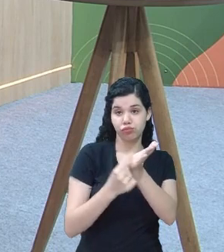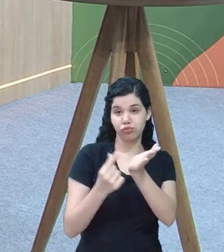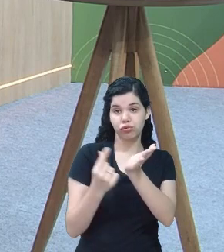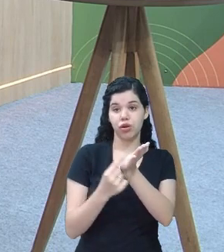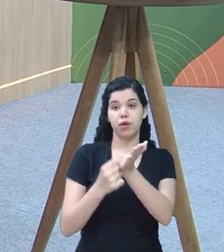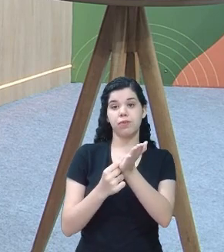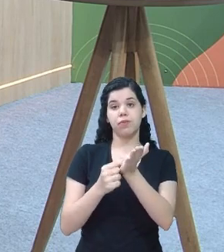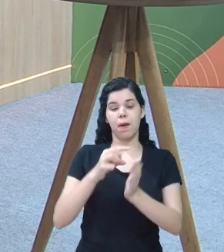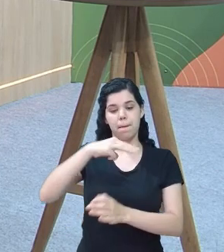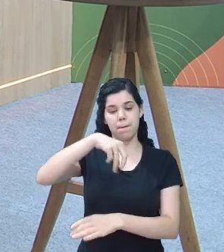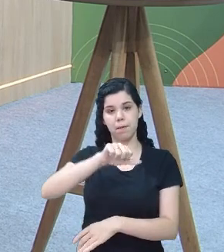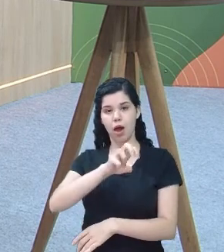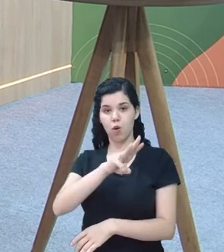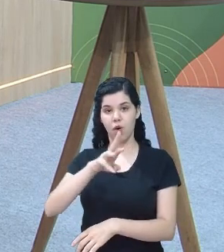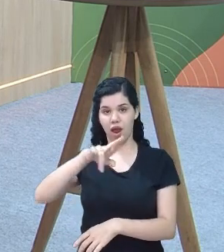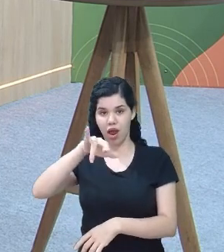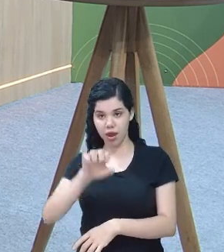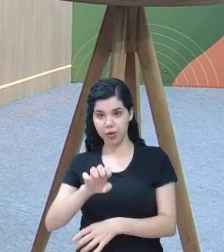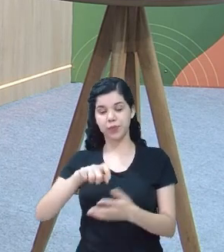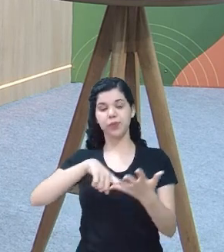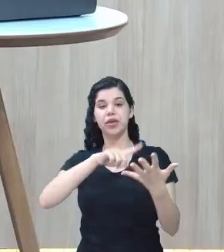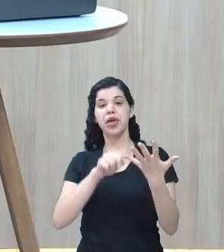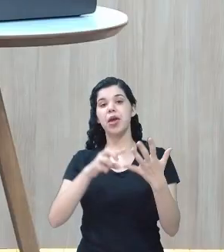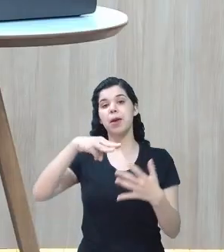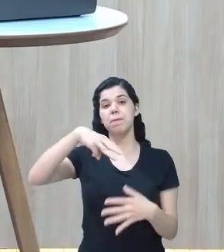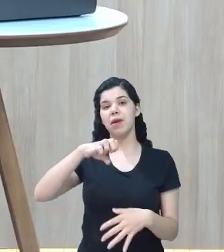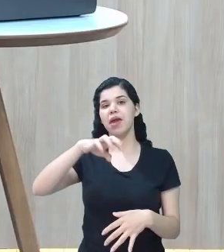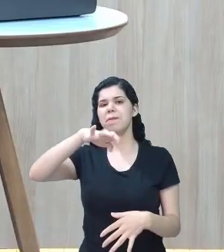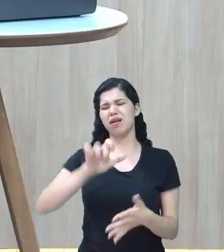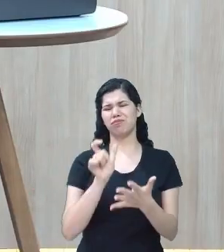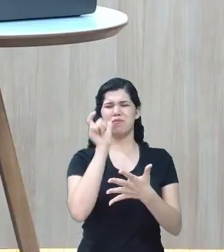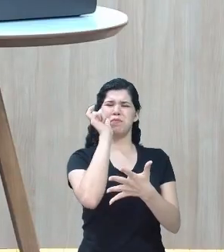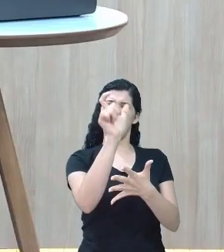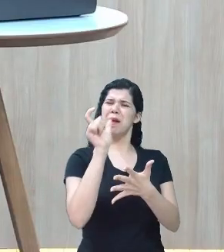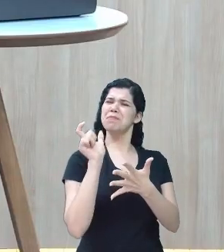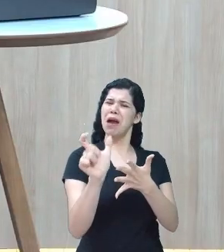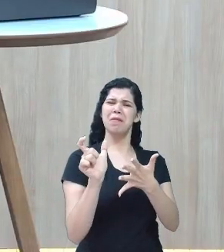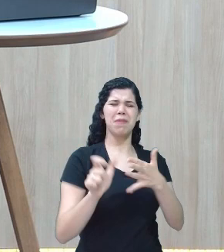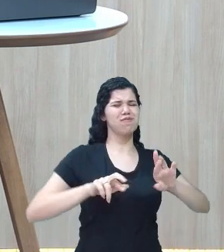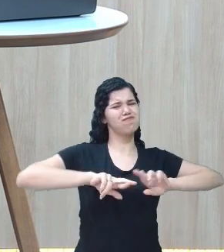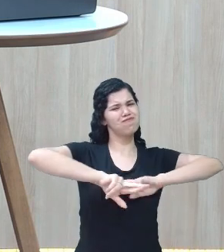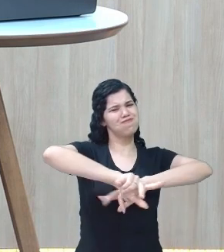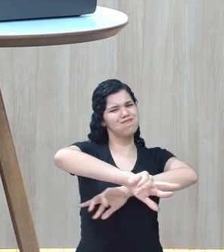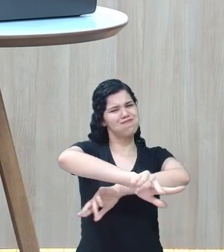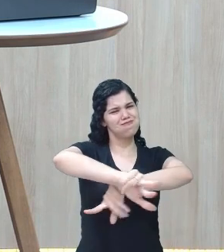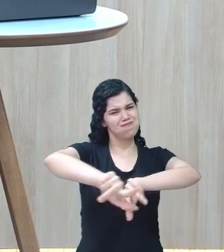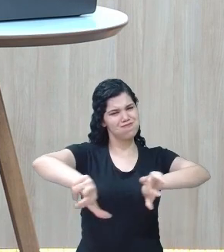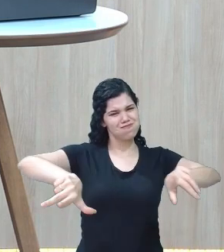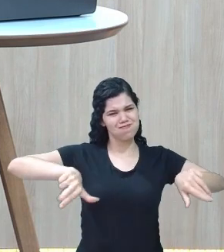malware, meme. São muitos termos diferentes, são muitos termos